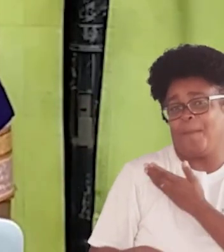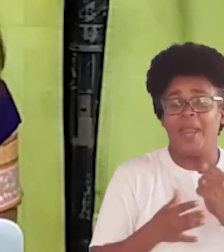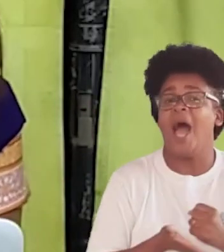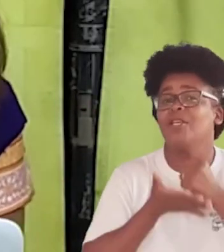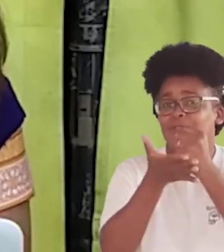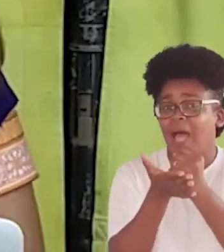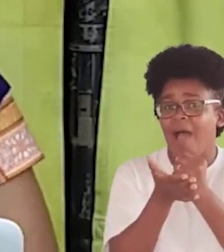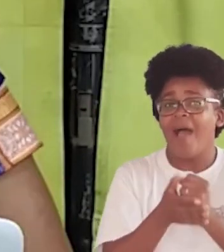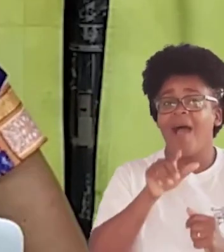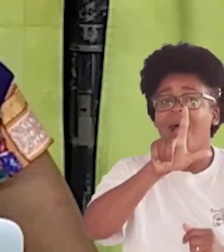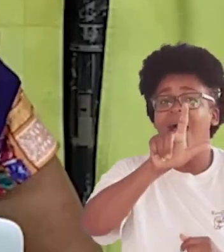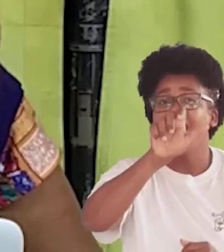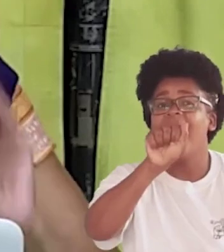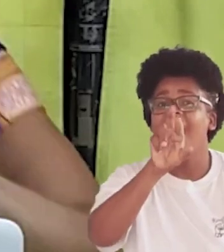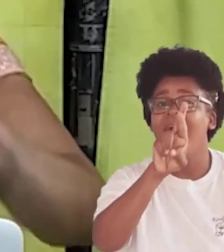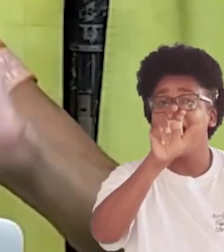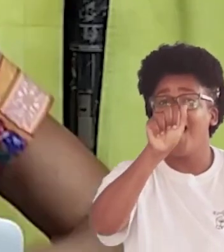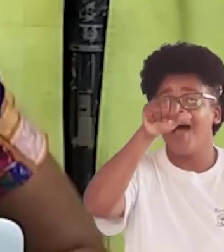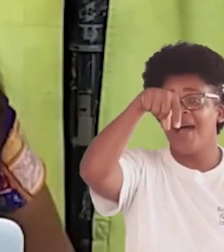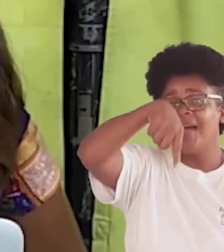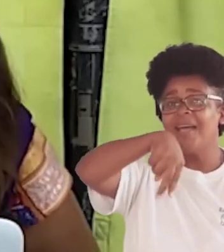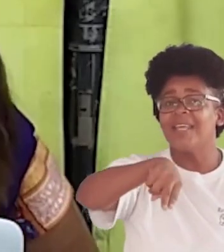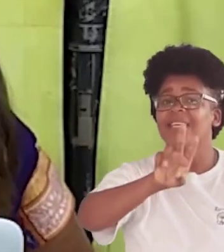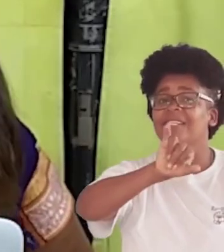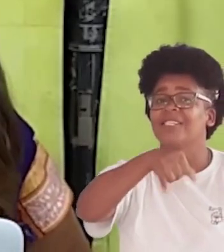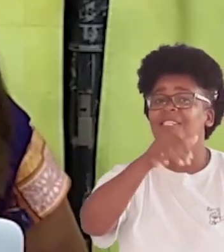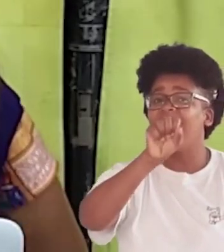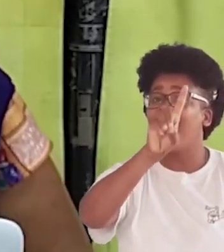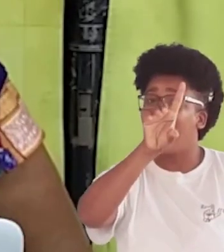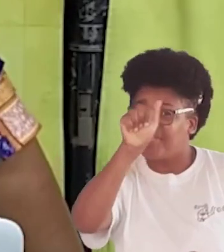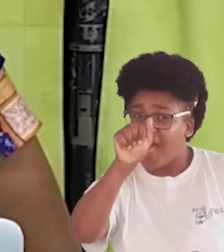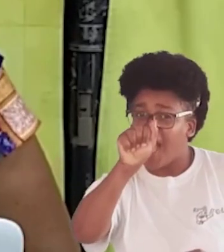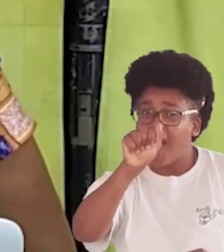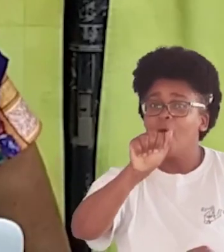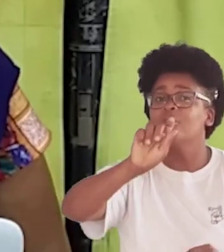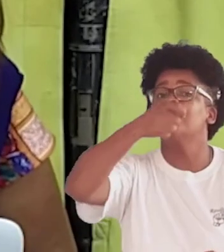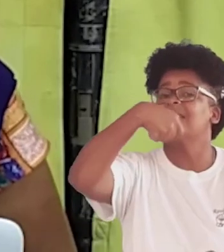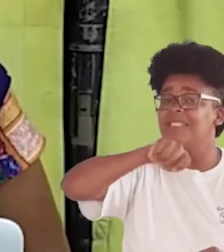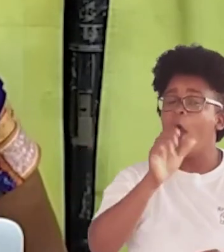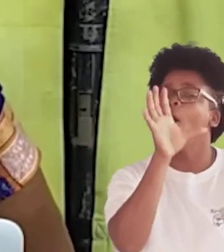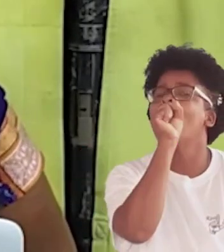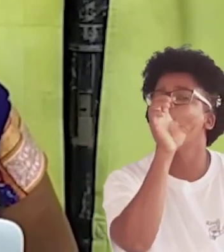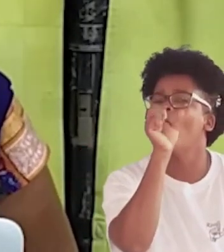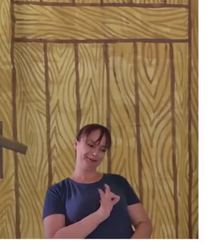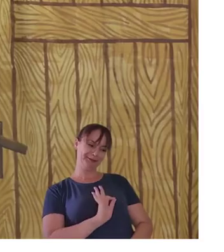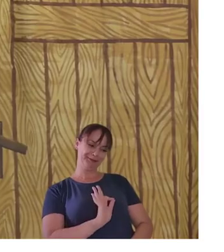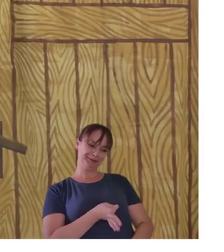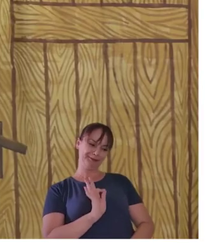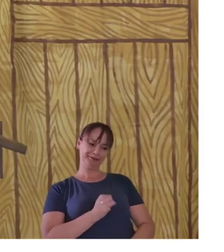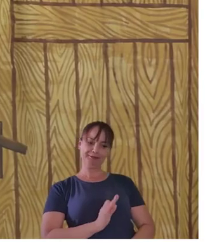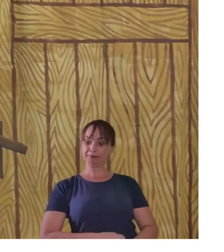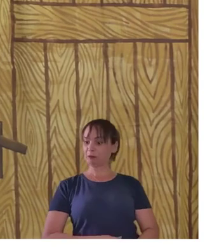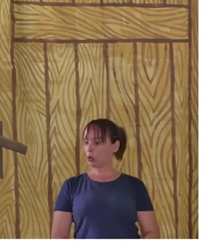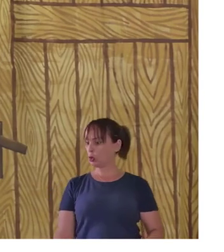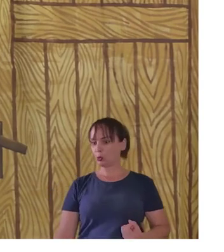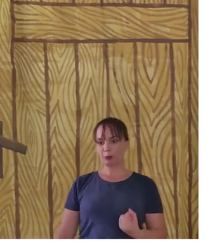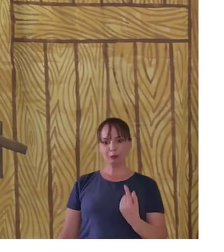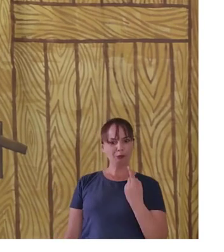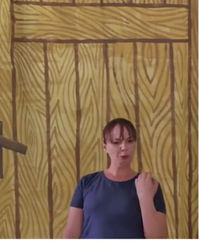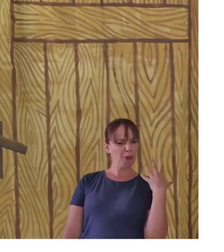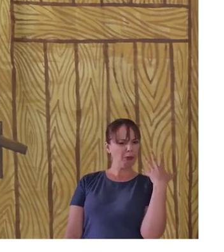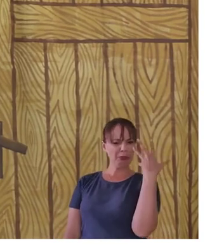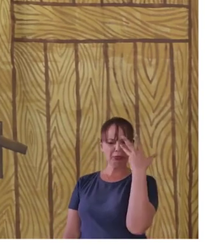concurso de receita de família, atividade que realizamos no primeiro semestre. Logo em seguida, houve uma oficina